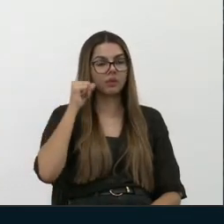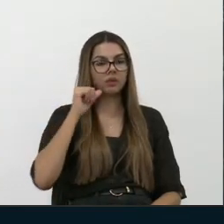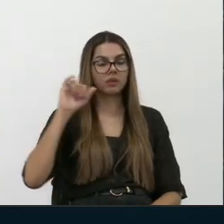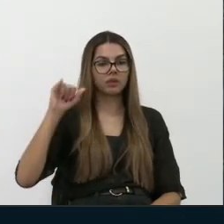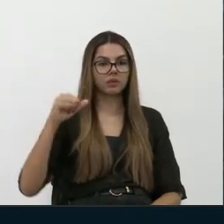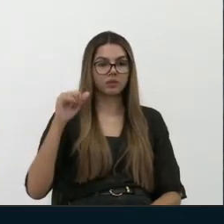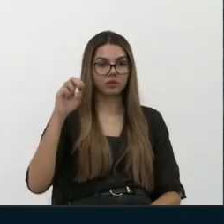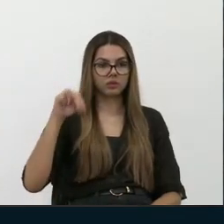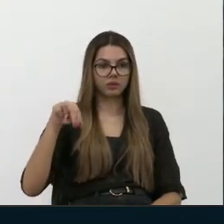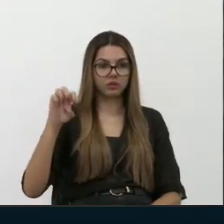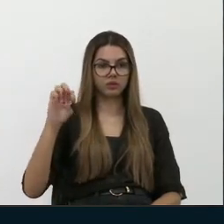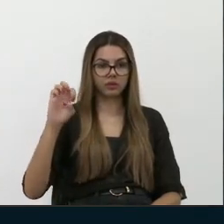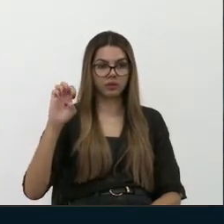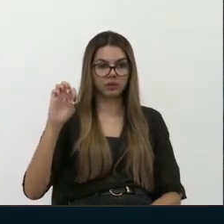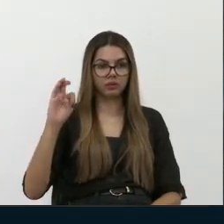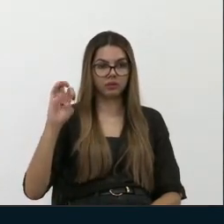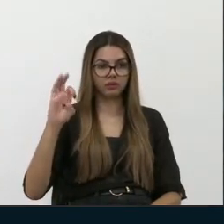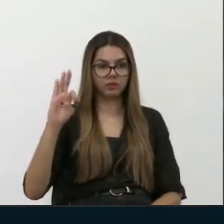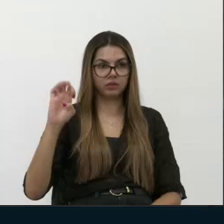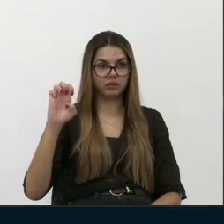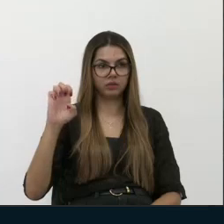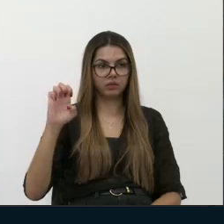Janete Rocha,